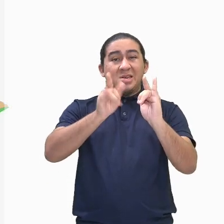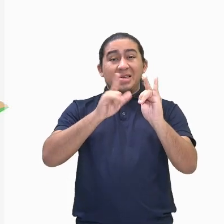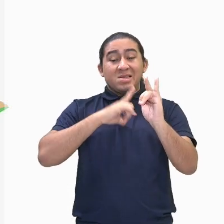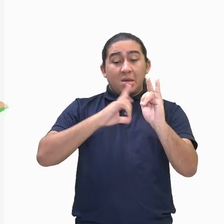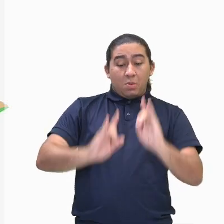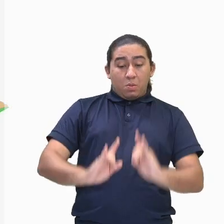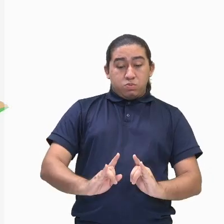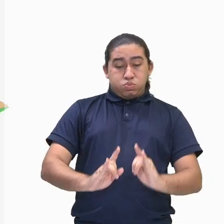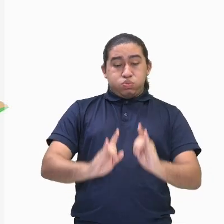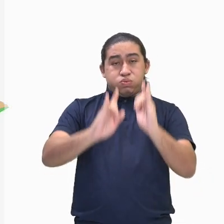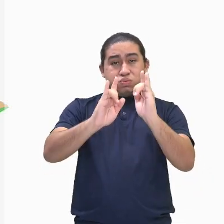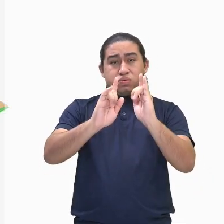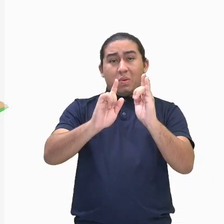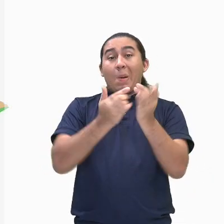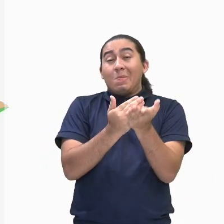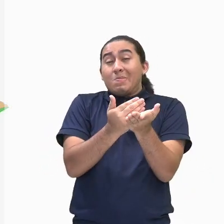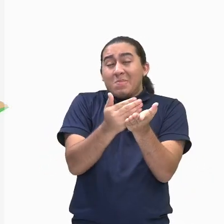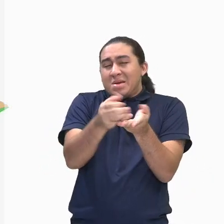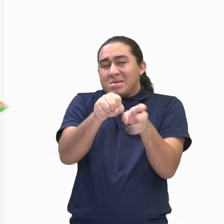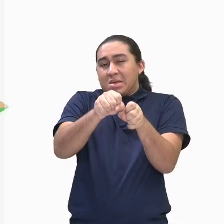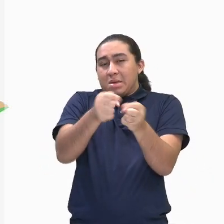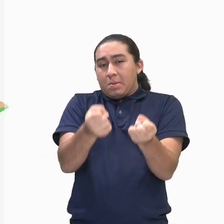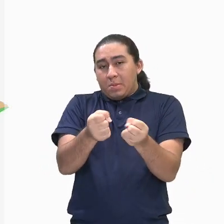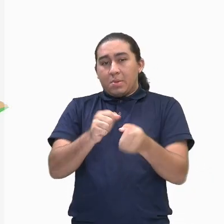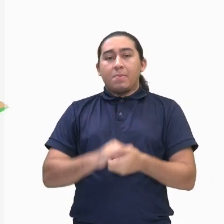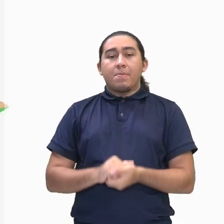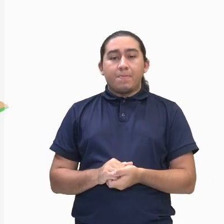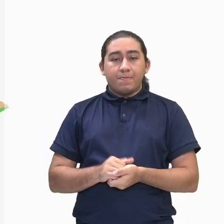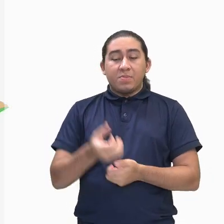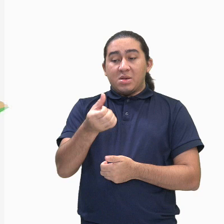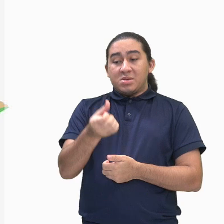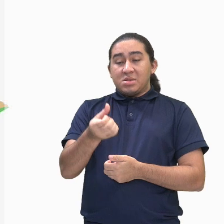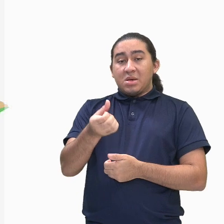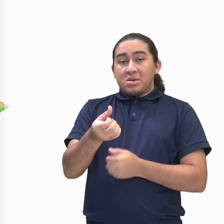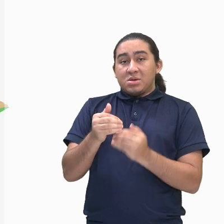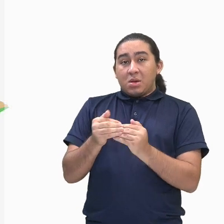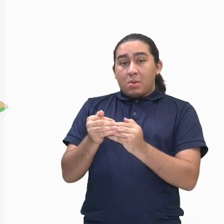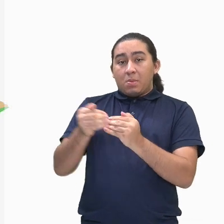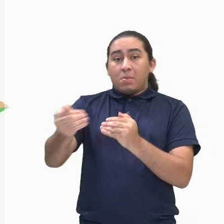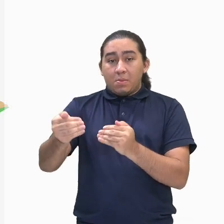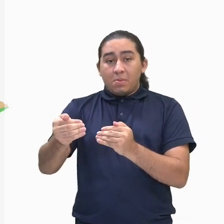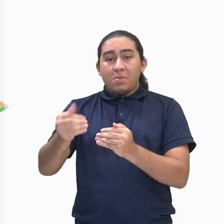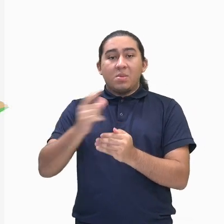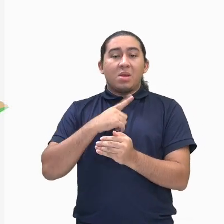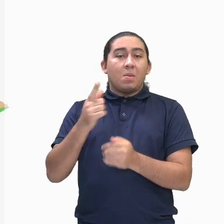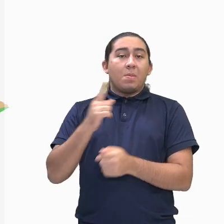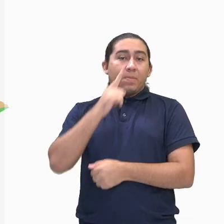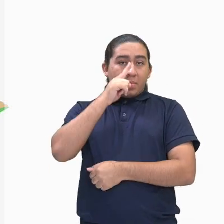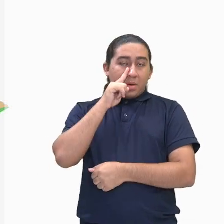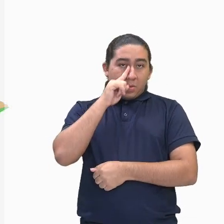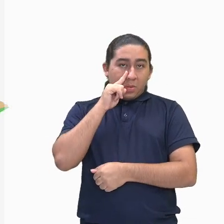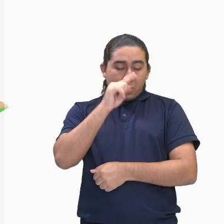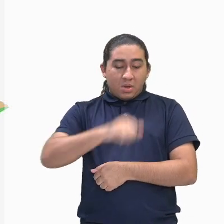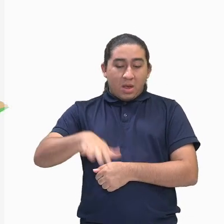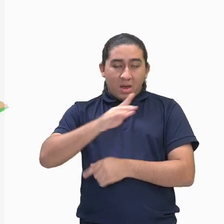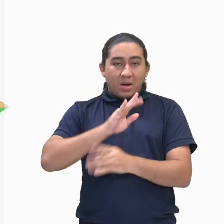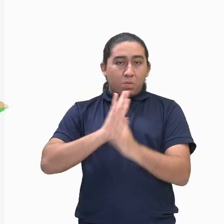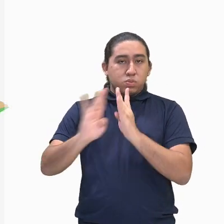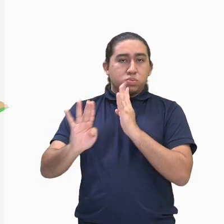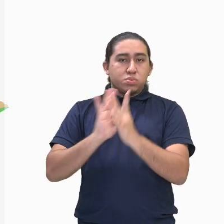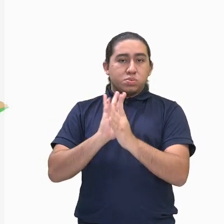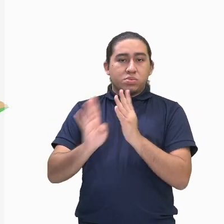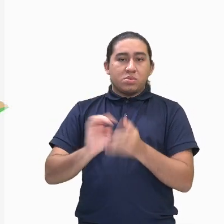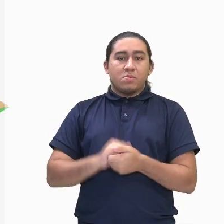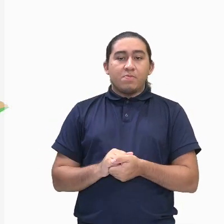algumas rachaduras, por exemplo. A partir do 6, muito perigoso para áreas populosas. 7, então, conforme